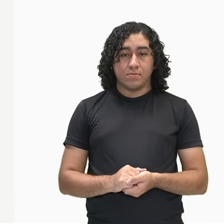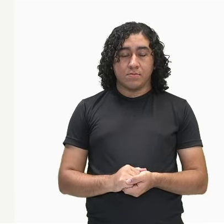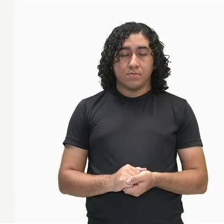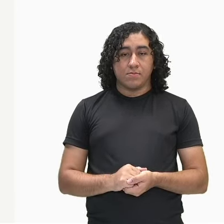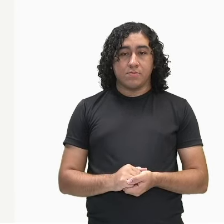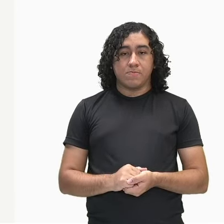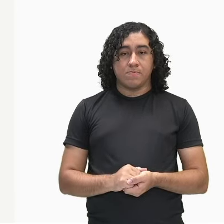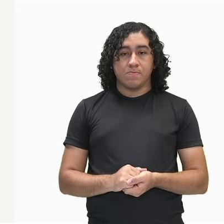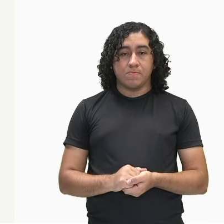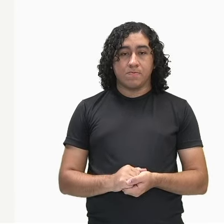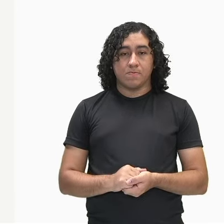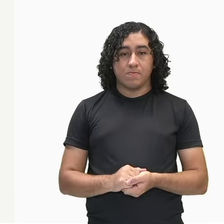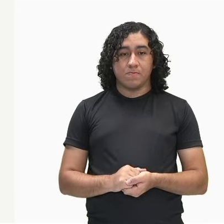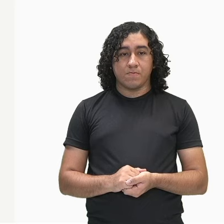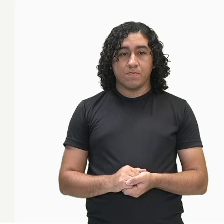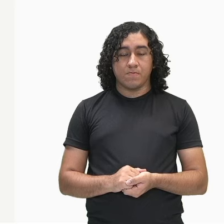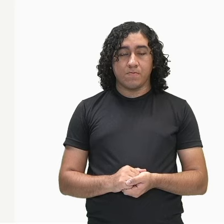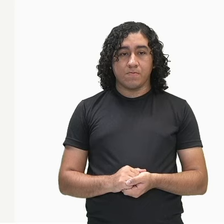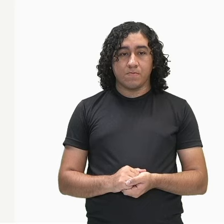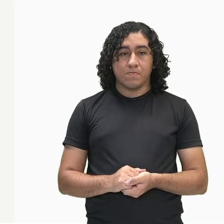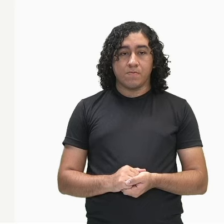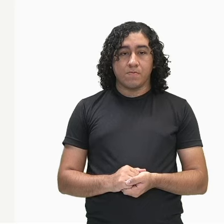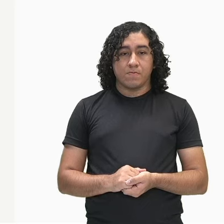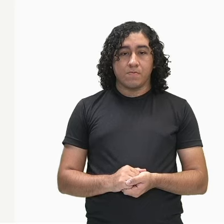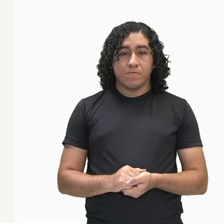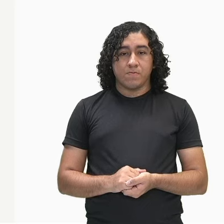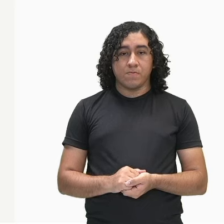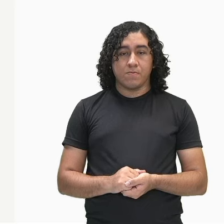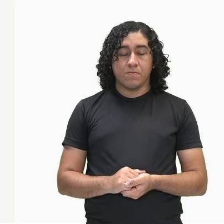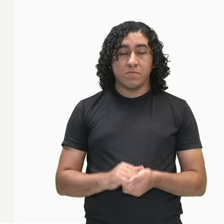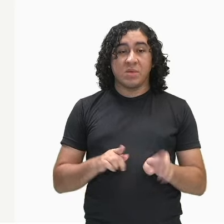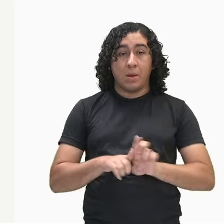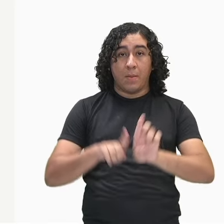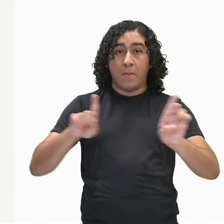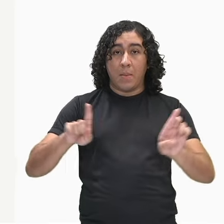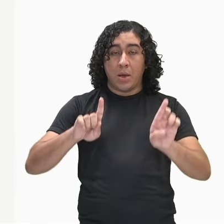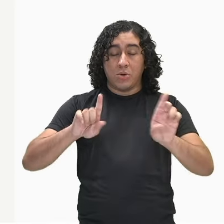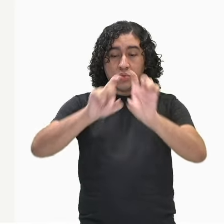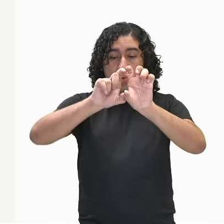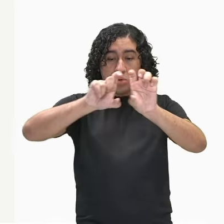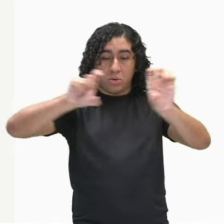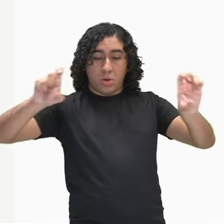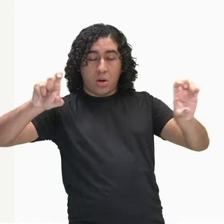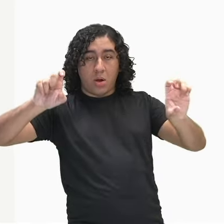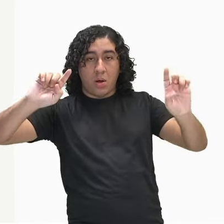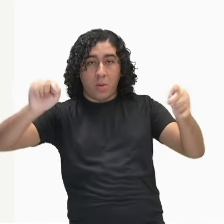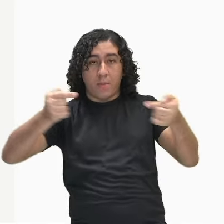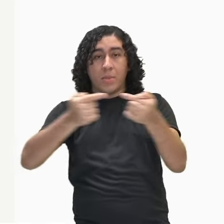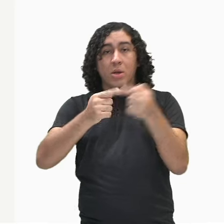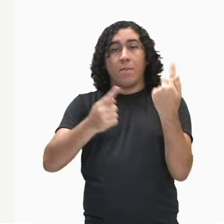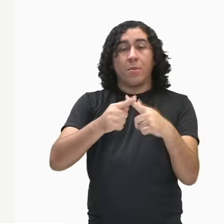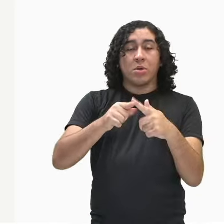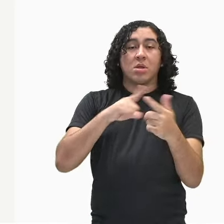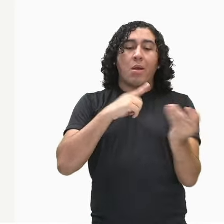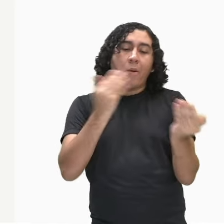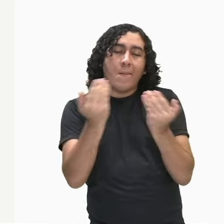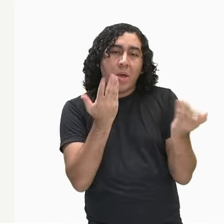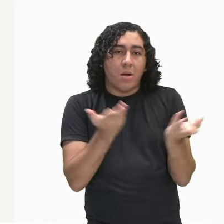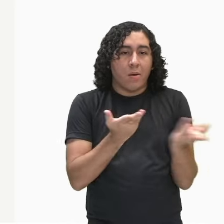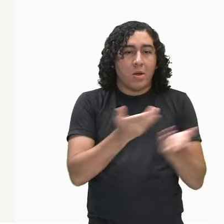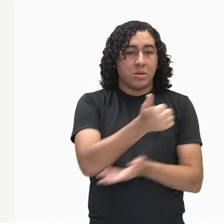forma. Mas eu vou colocar dessa forma porque ele traz aqui o seguinte, ele aumentou para 200 gramas. Então,